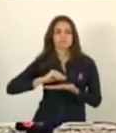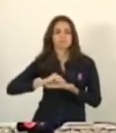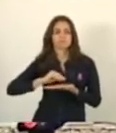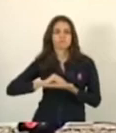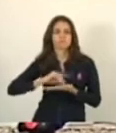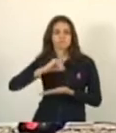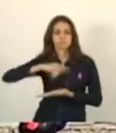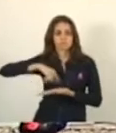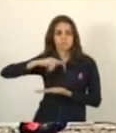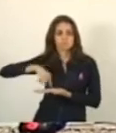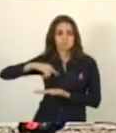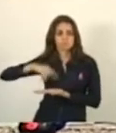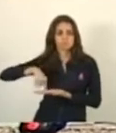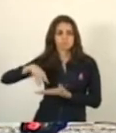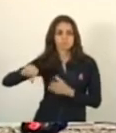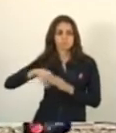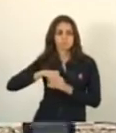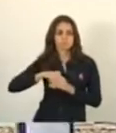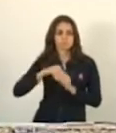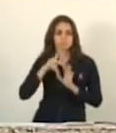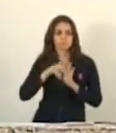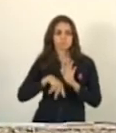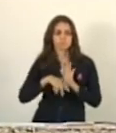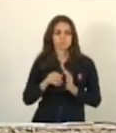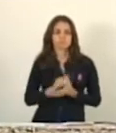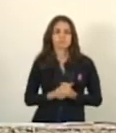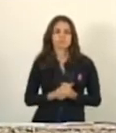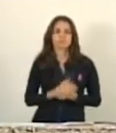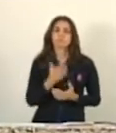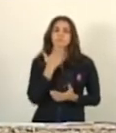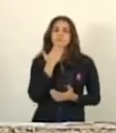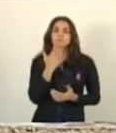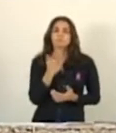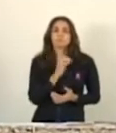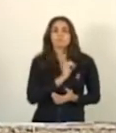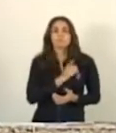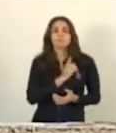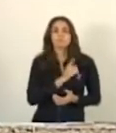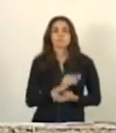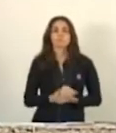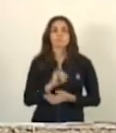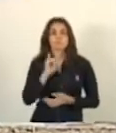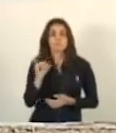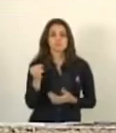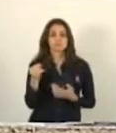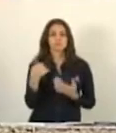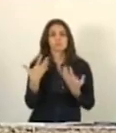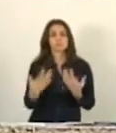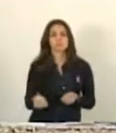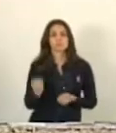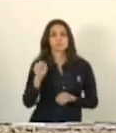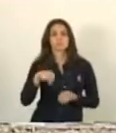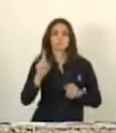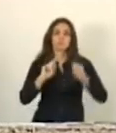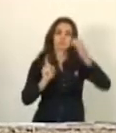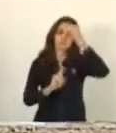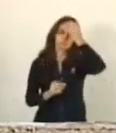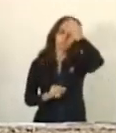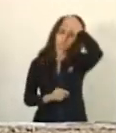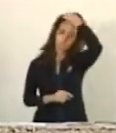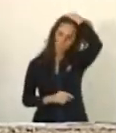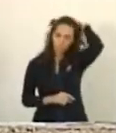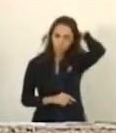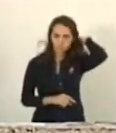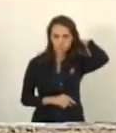alguns documentos no projeto do deputado. Então, eu queria solicitar ao deputado Danilo se ele vai baixar de